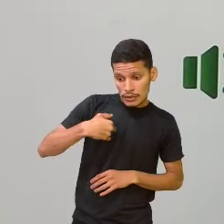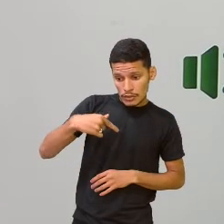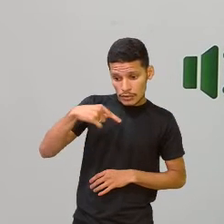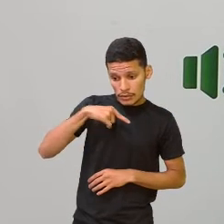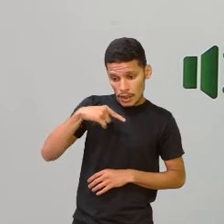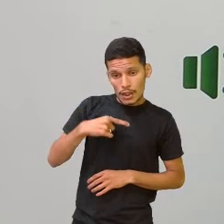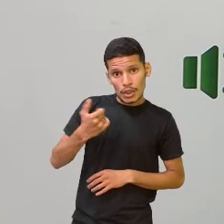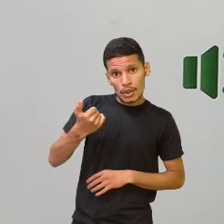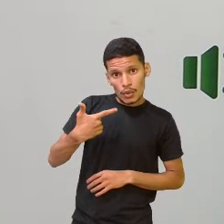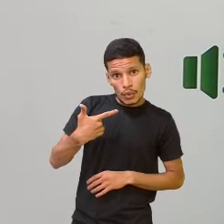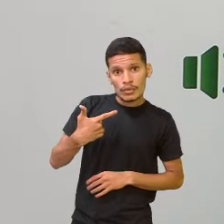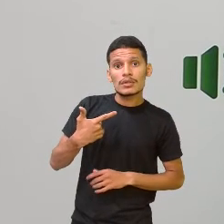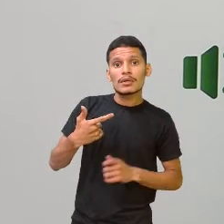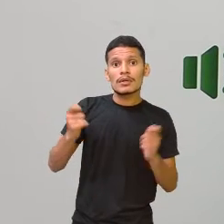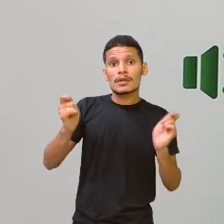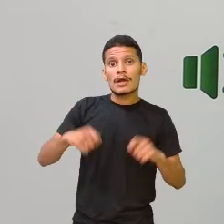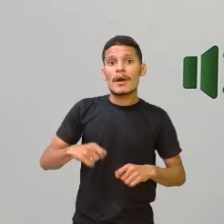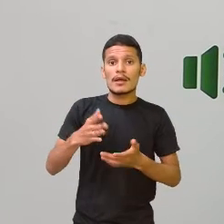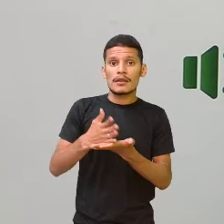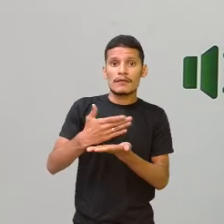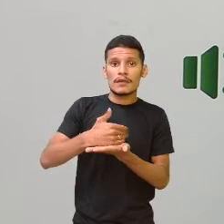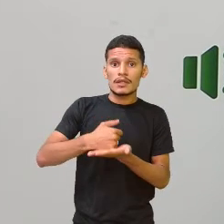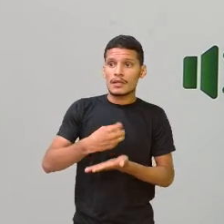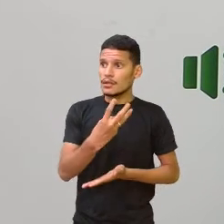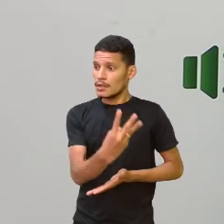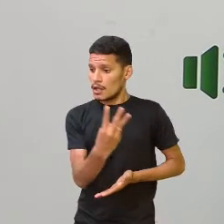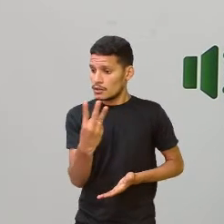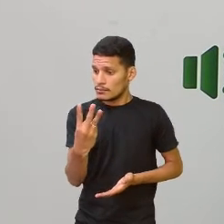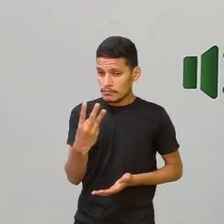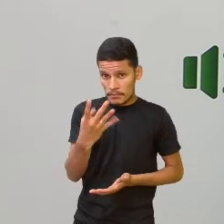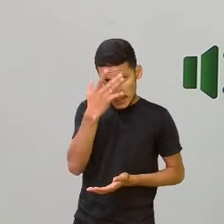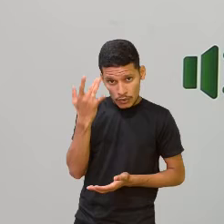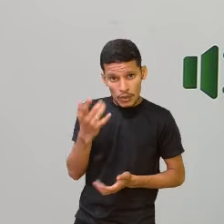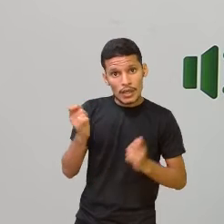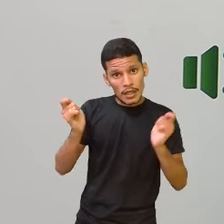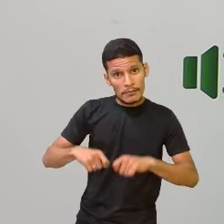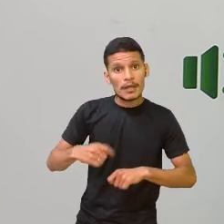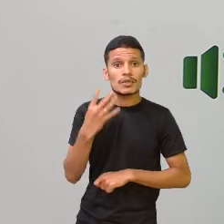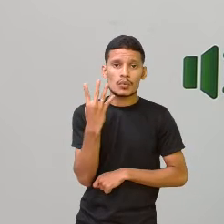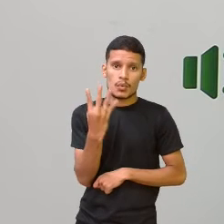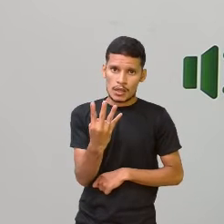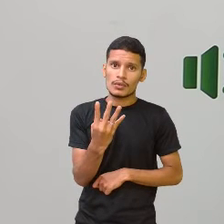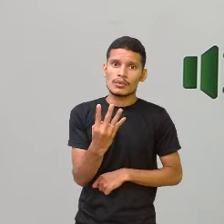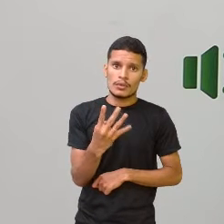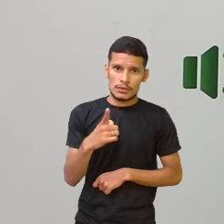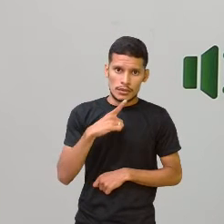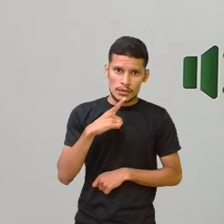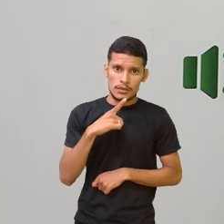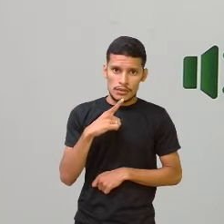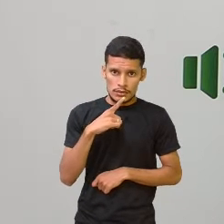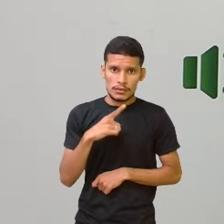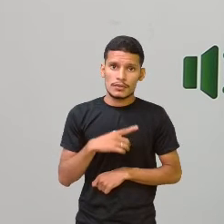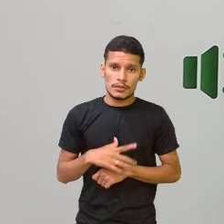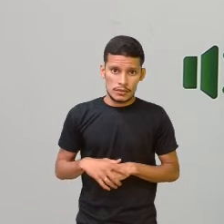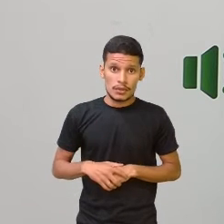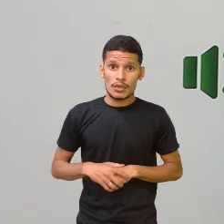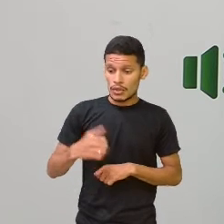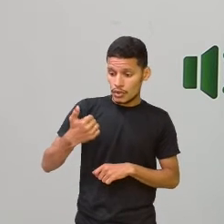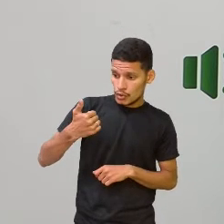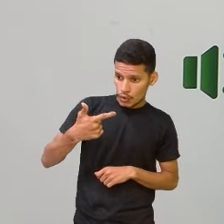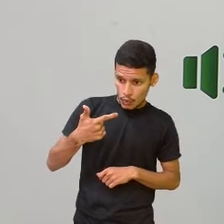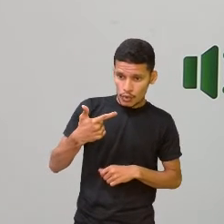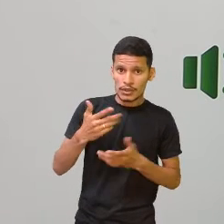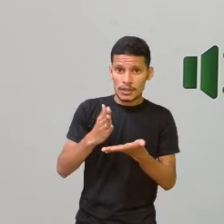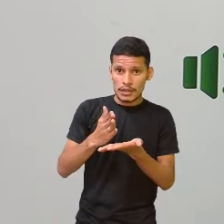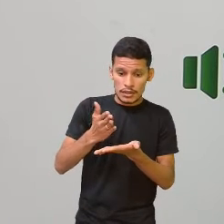12 para dividir entre os 3, eu teria 4, não é isso? 4. 12